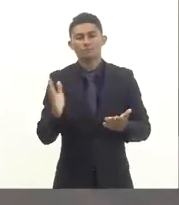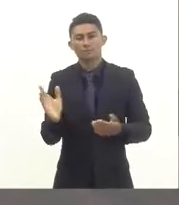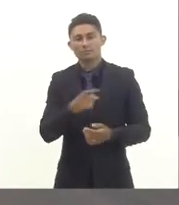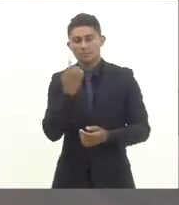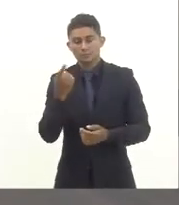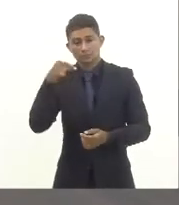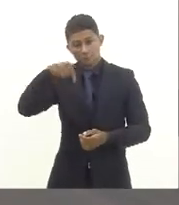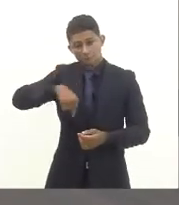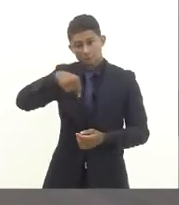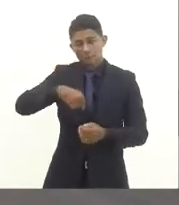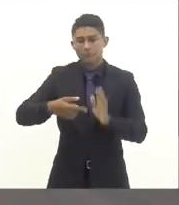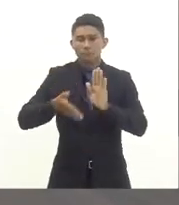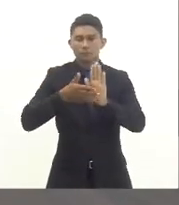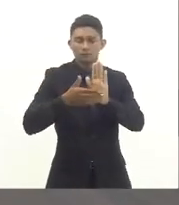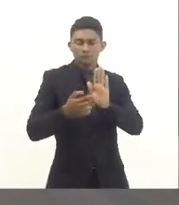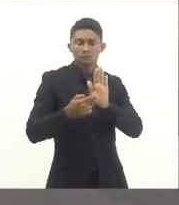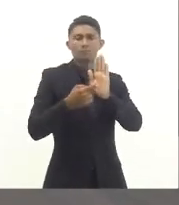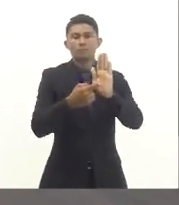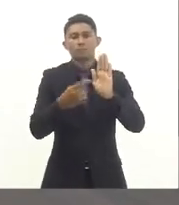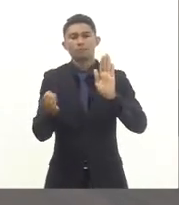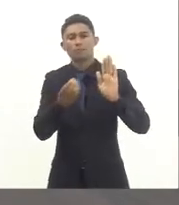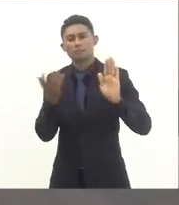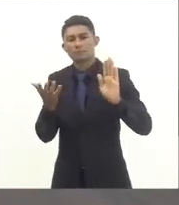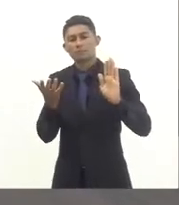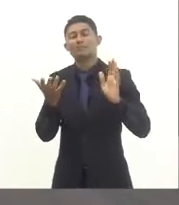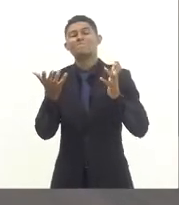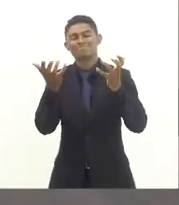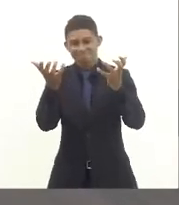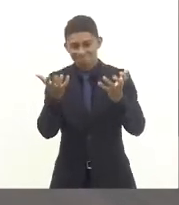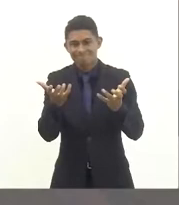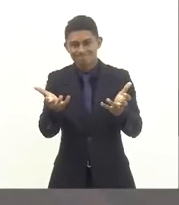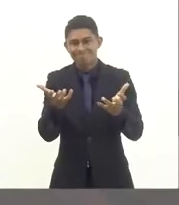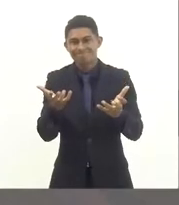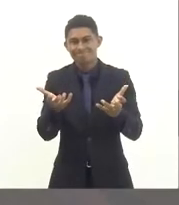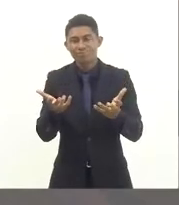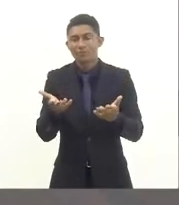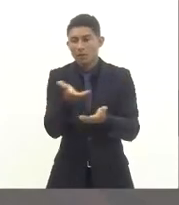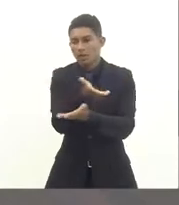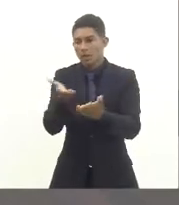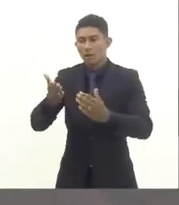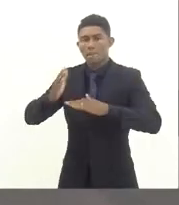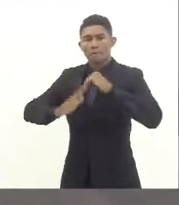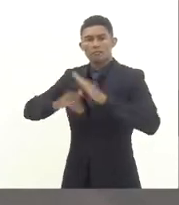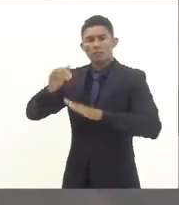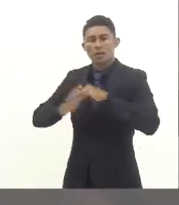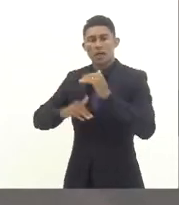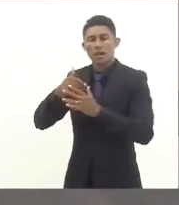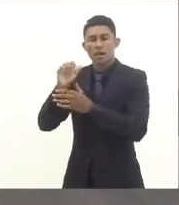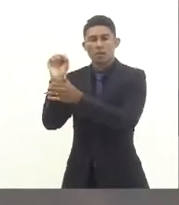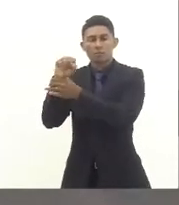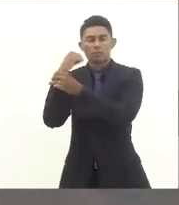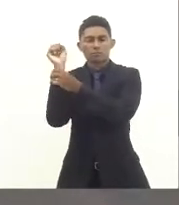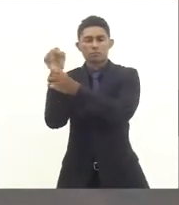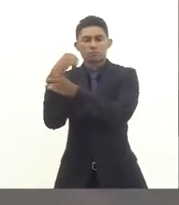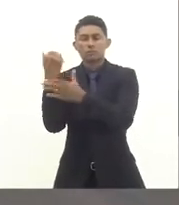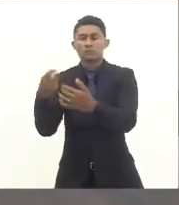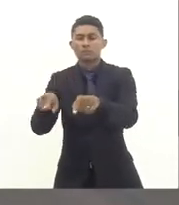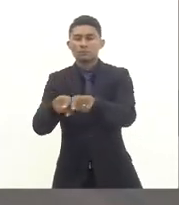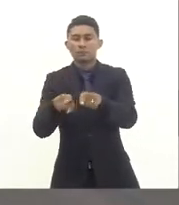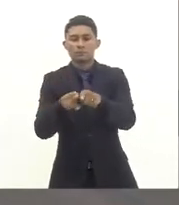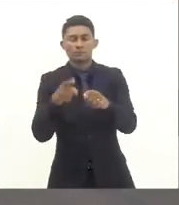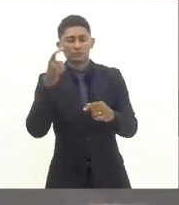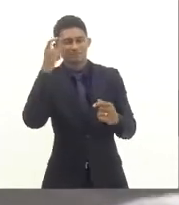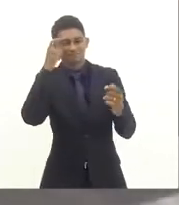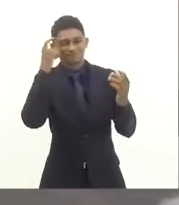apresentamos no intuito de estabelecer condições dignas repouso pelos profissionais fisioterapeutas e terapeutas